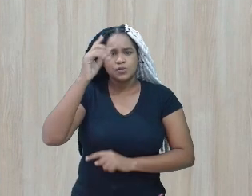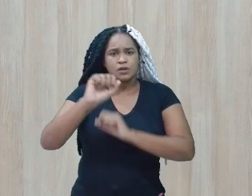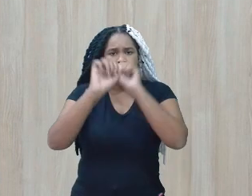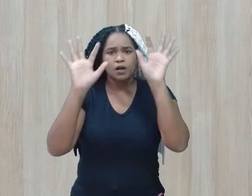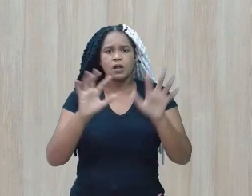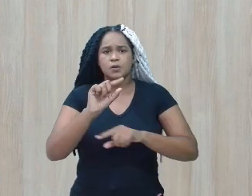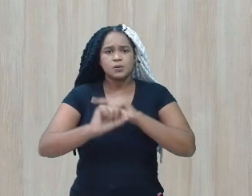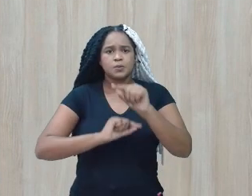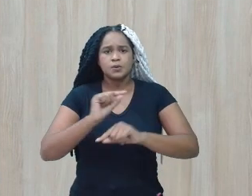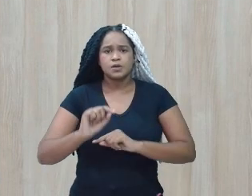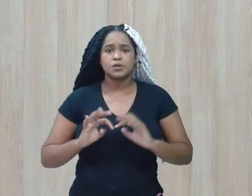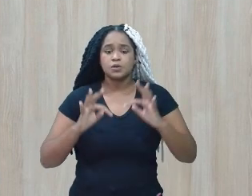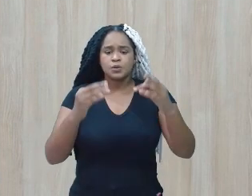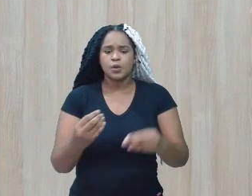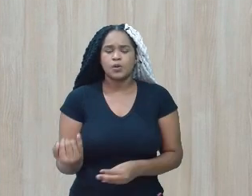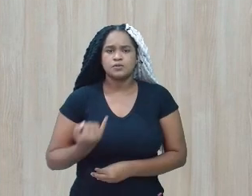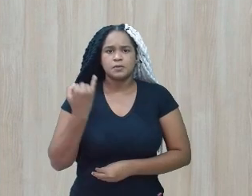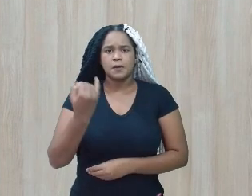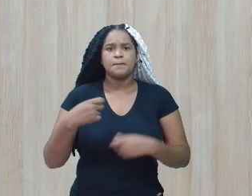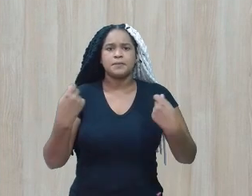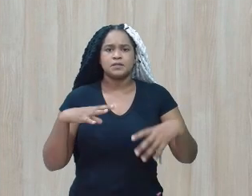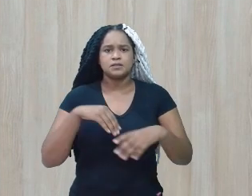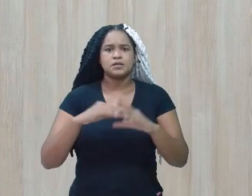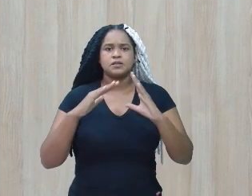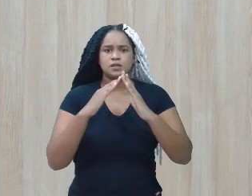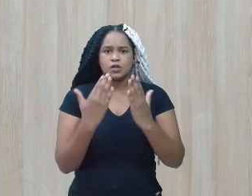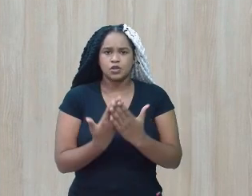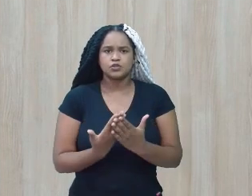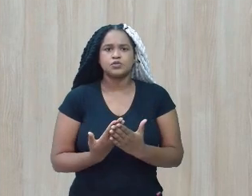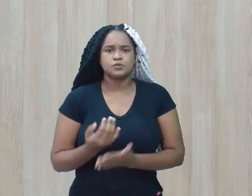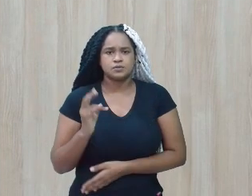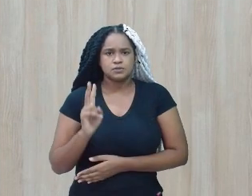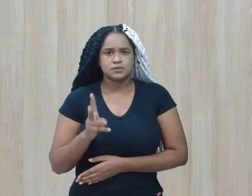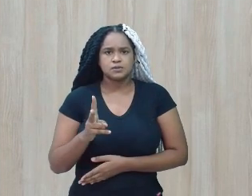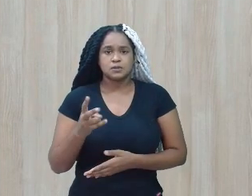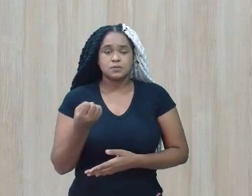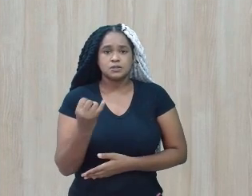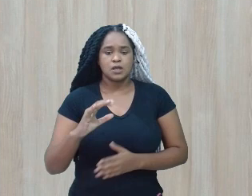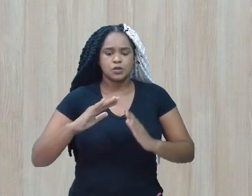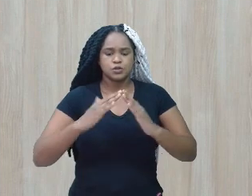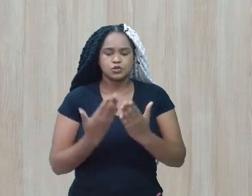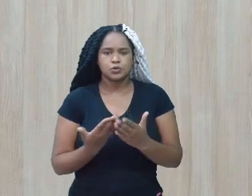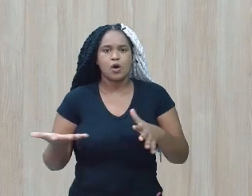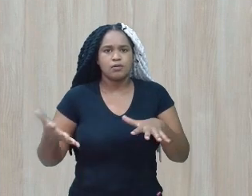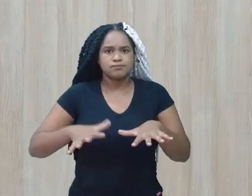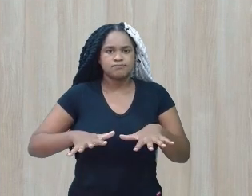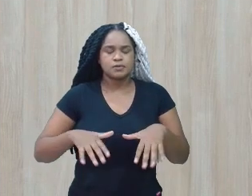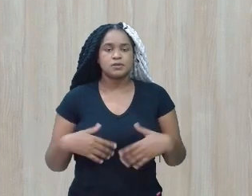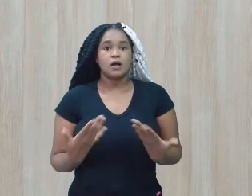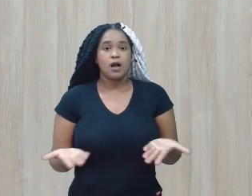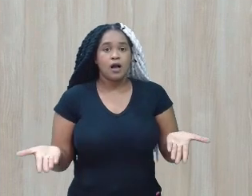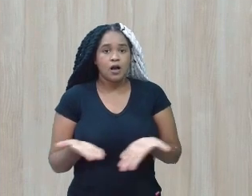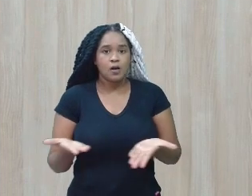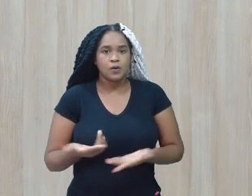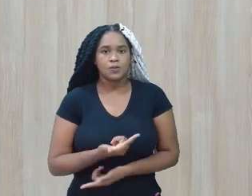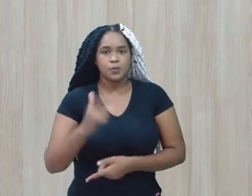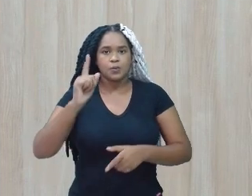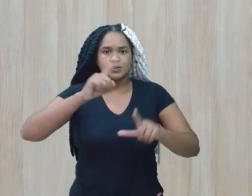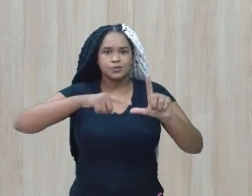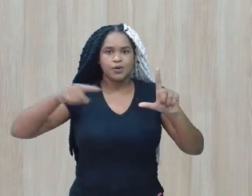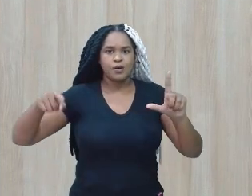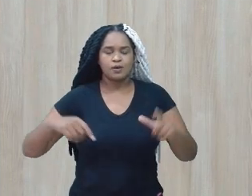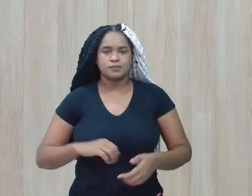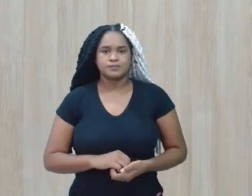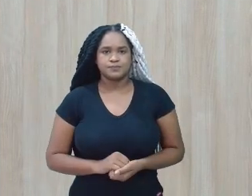pertinentes e que precisa estar presente nessa escola inclusiva. Mas vamos para mais um resultado, o próximo gráfico.